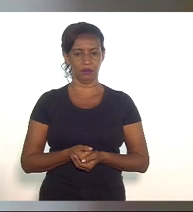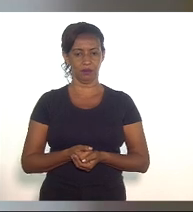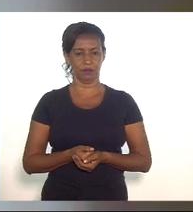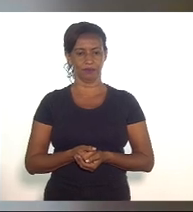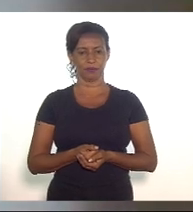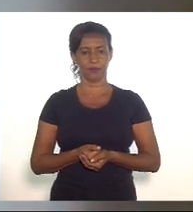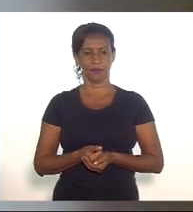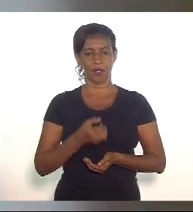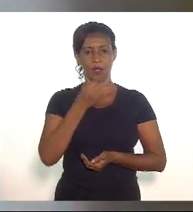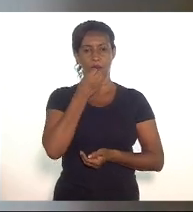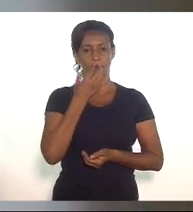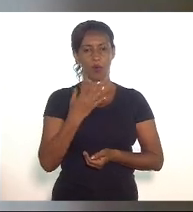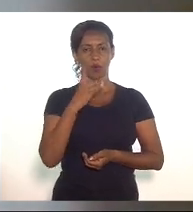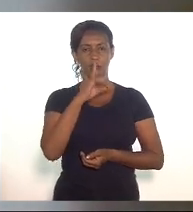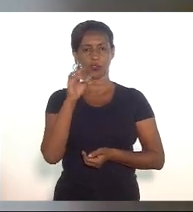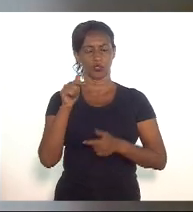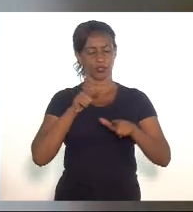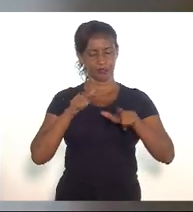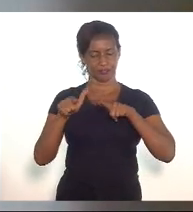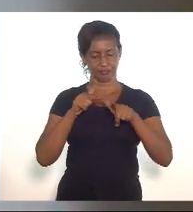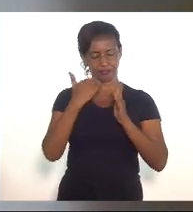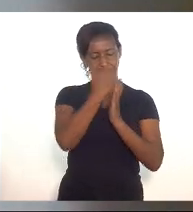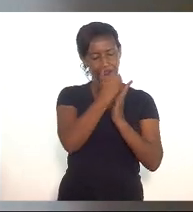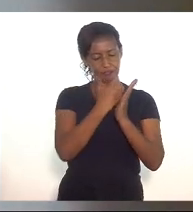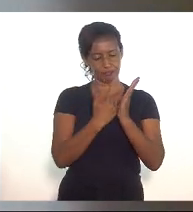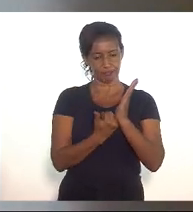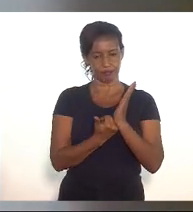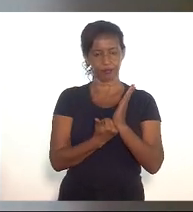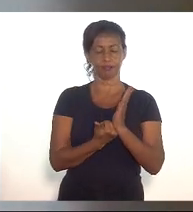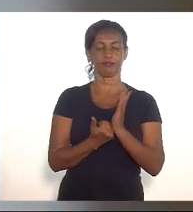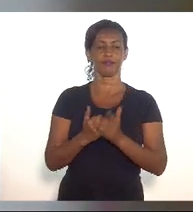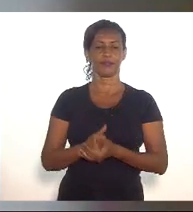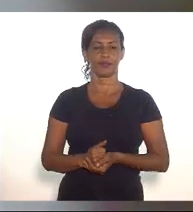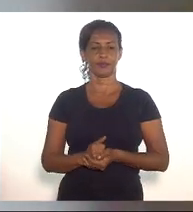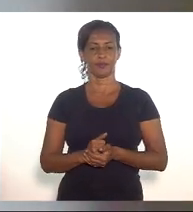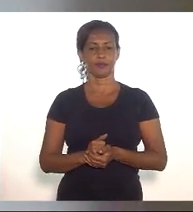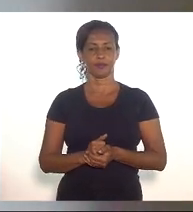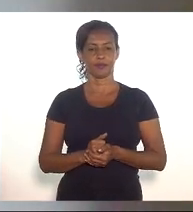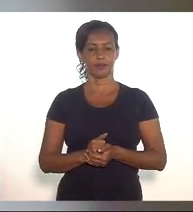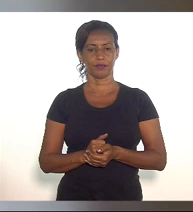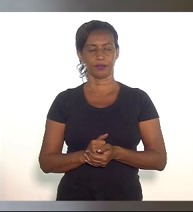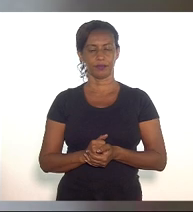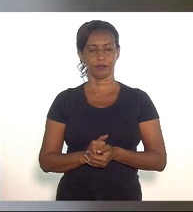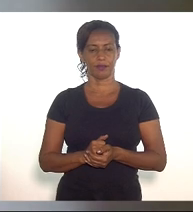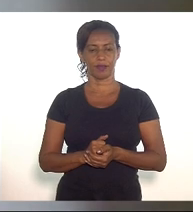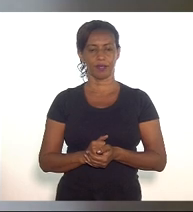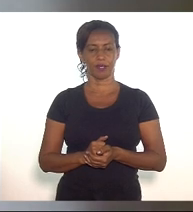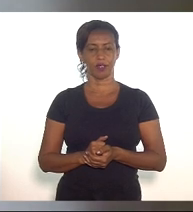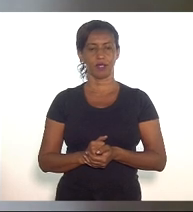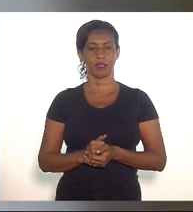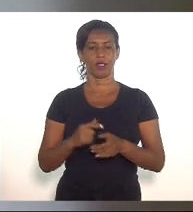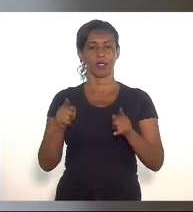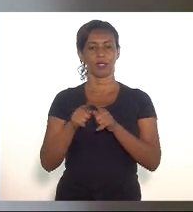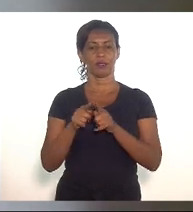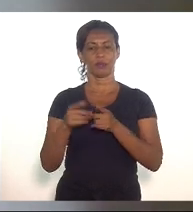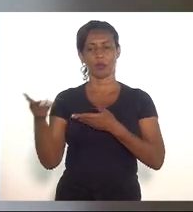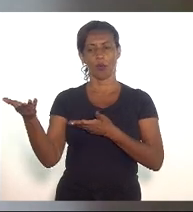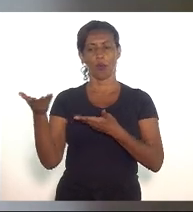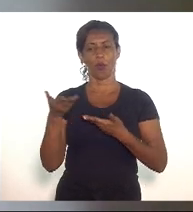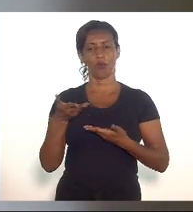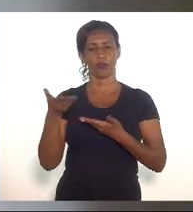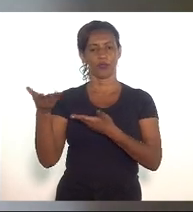boa agenda de trabalho da nossa comissão de tributação. E saúdo, claro, especialmente o nosso convidado, o